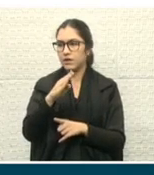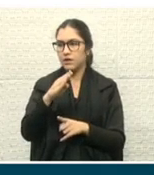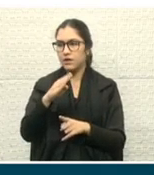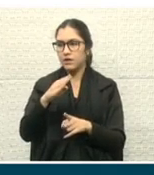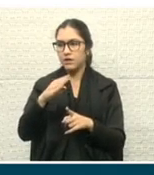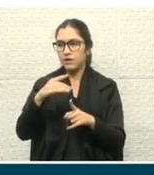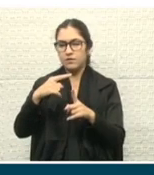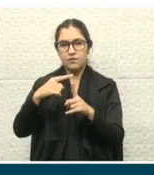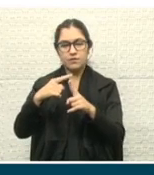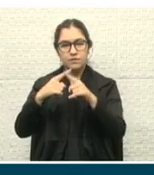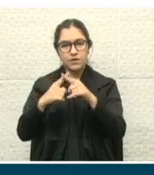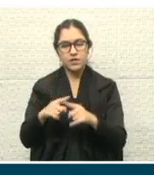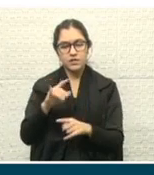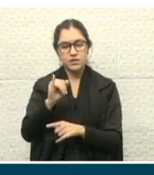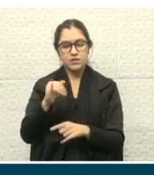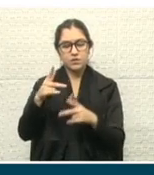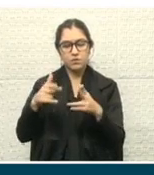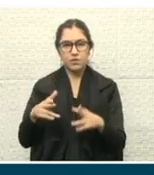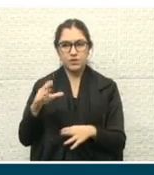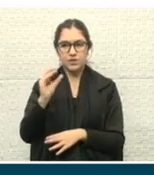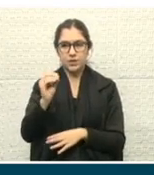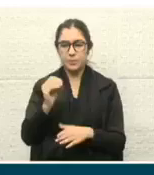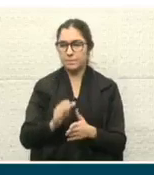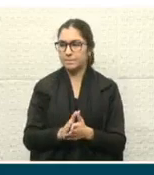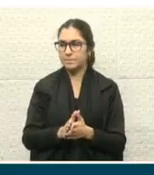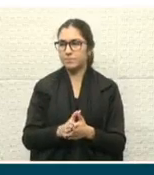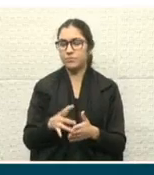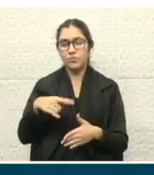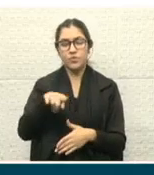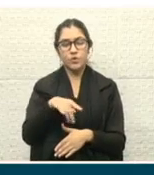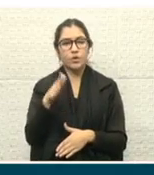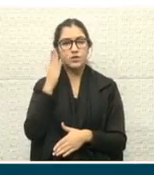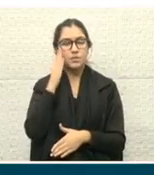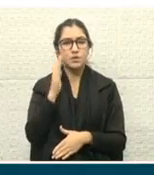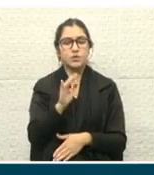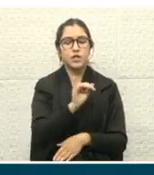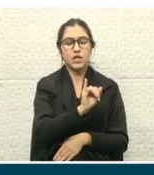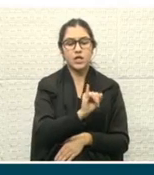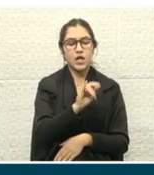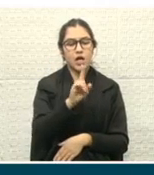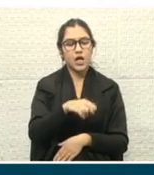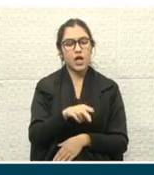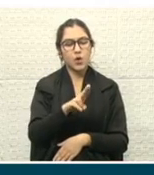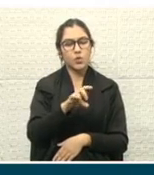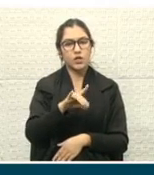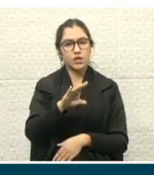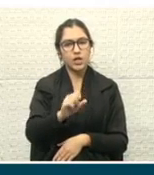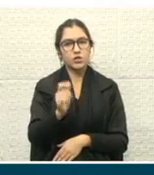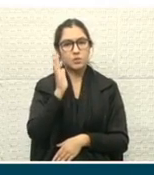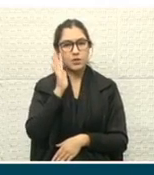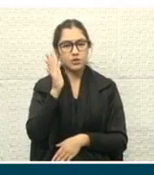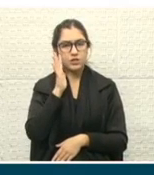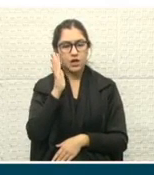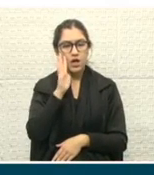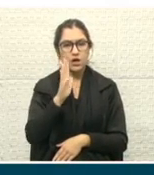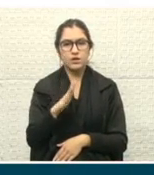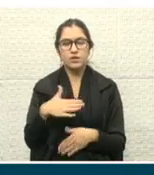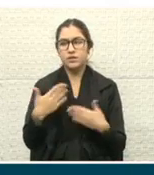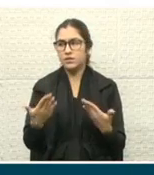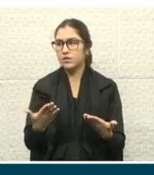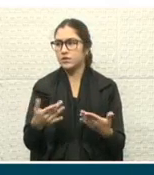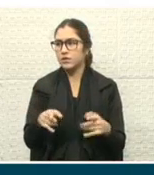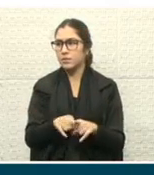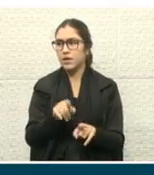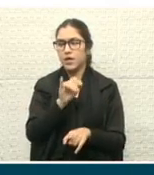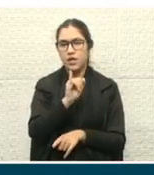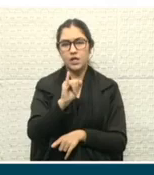I igual a 0. Bom, nós sabemos que I é a unidade imaginária. I é tal que I